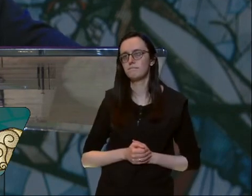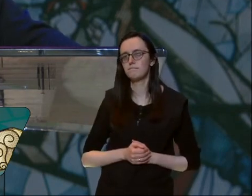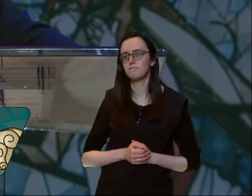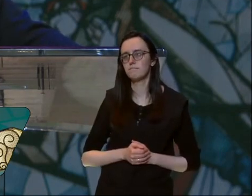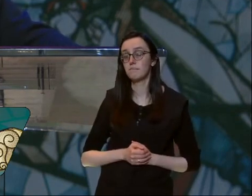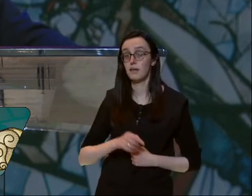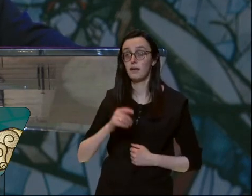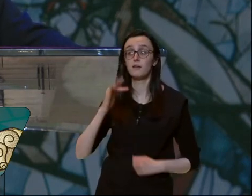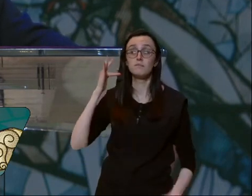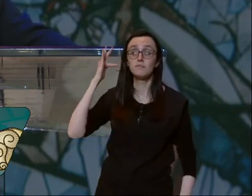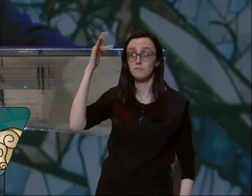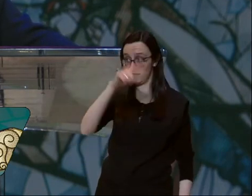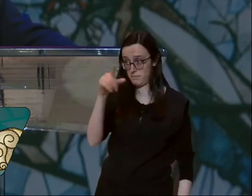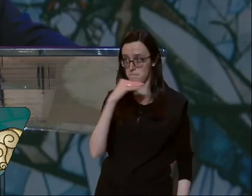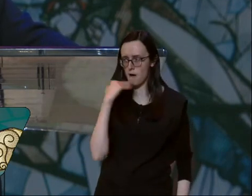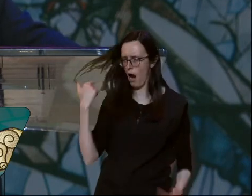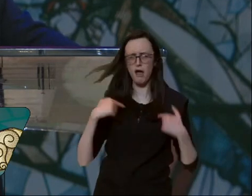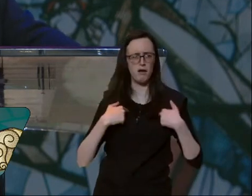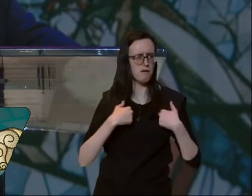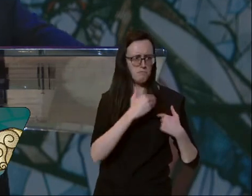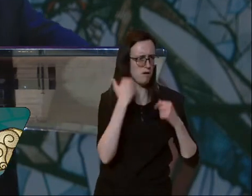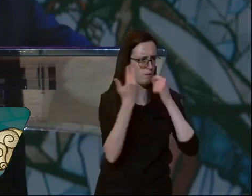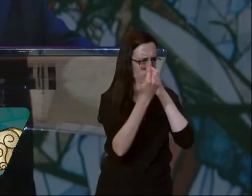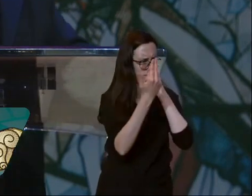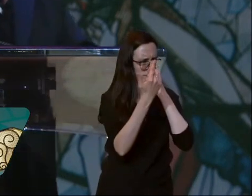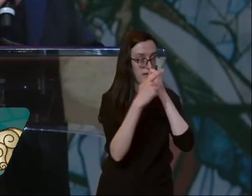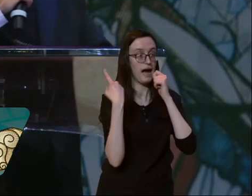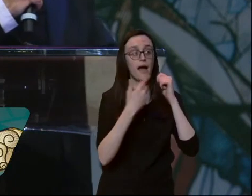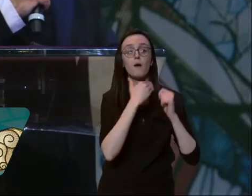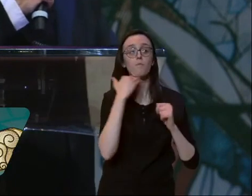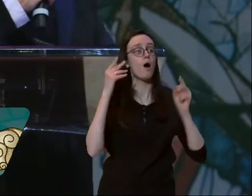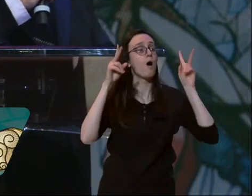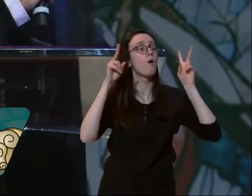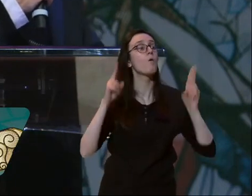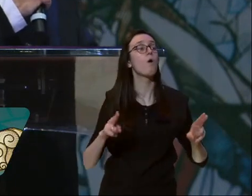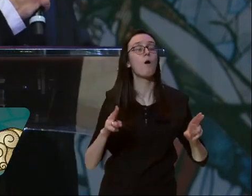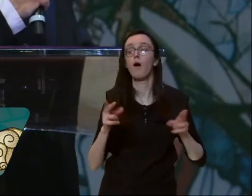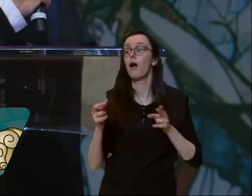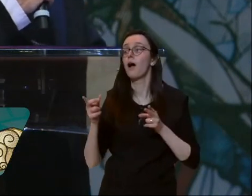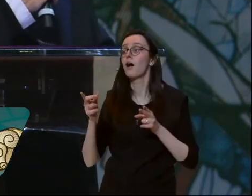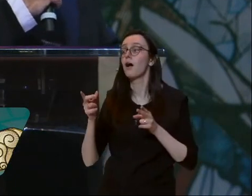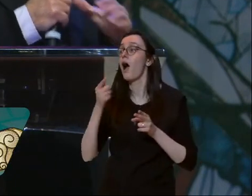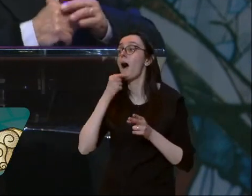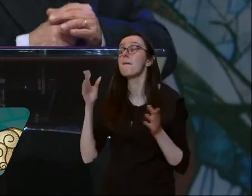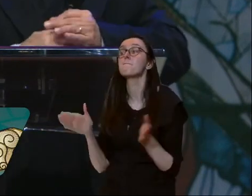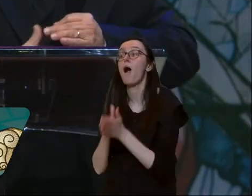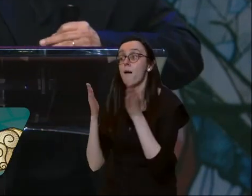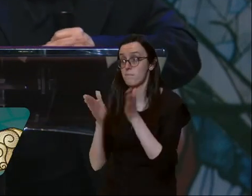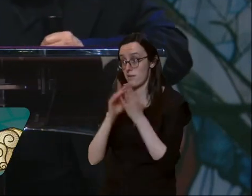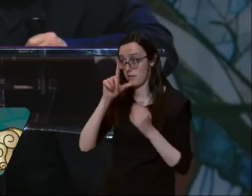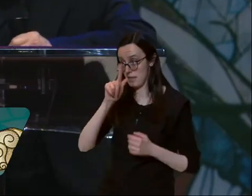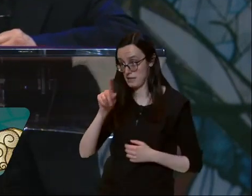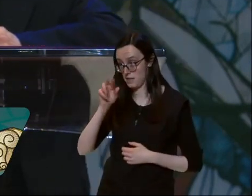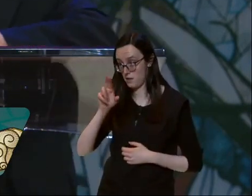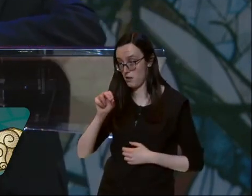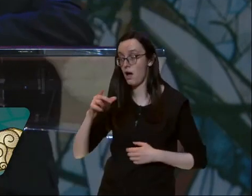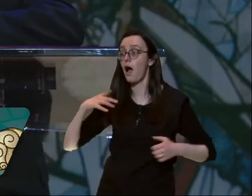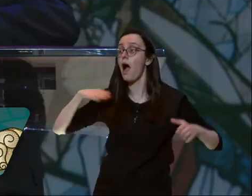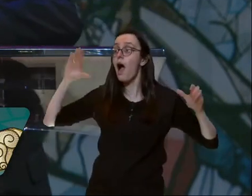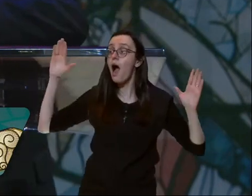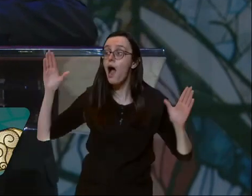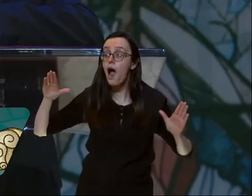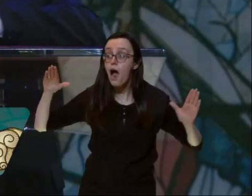quando você morrer, eu morrer, aconteça o que aconteceu com Lázaro, o mendigo. Os anjos